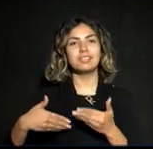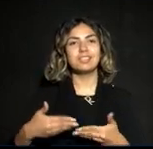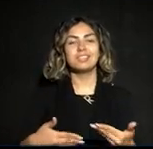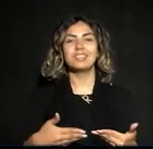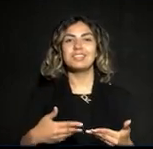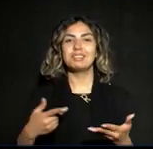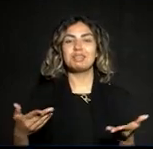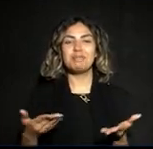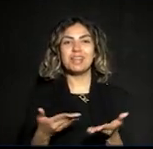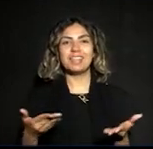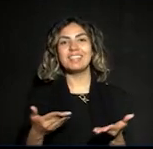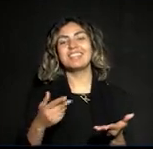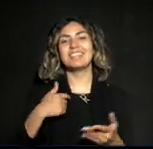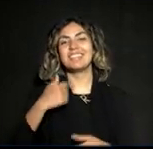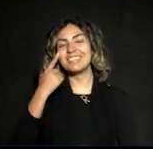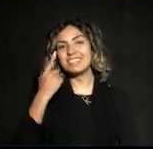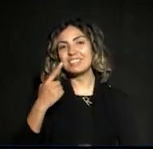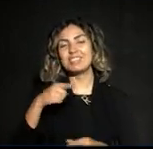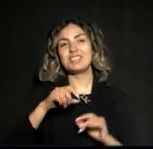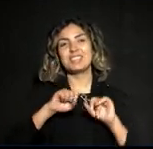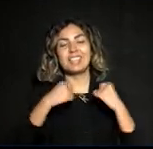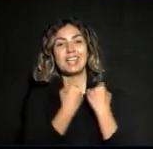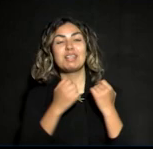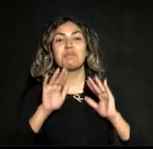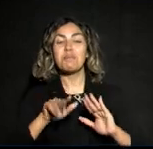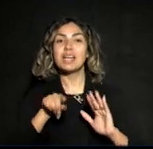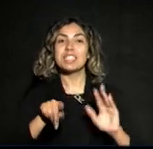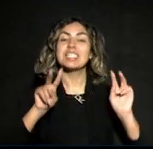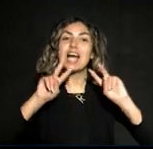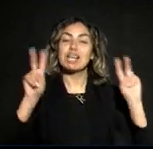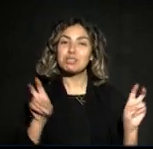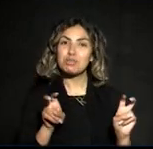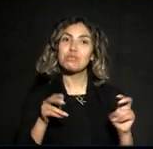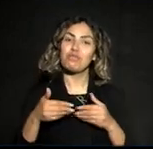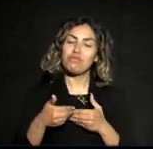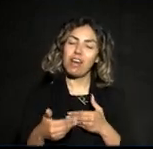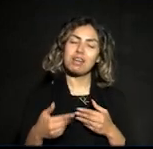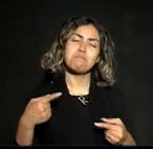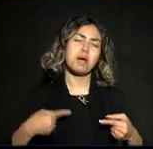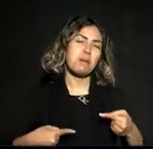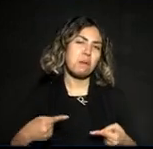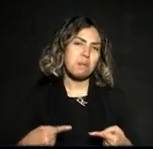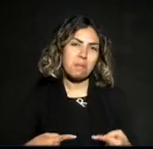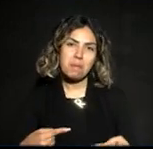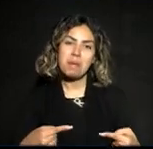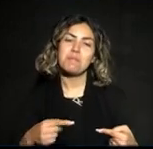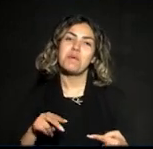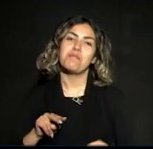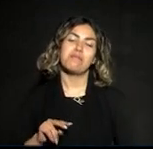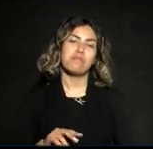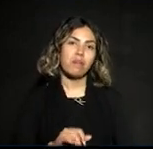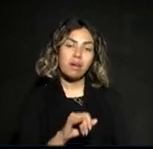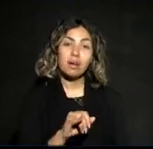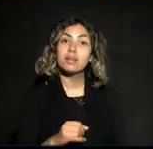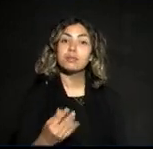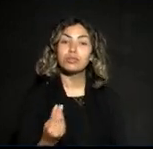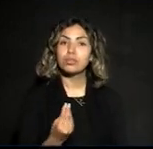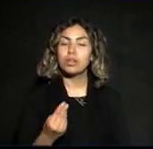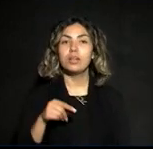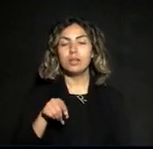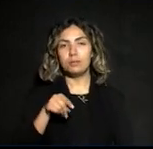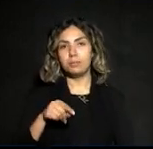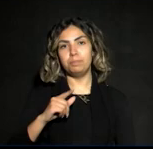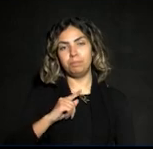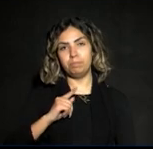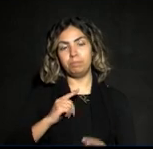tanto Câmara quanto no senado mas esse assunto vai ser um assunto bastante discutido até porque a cadeia que que